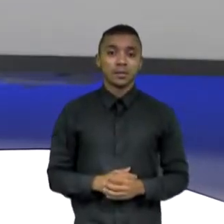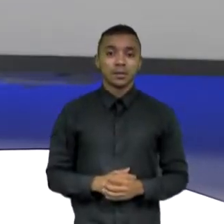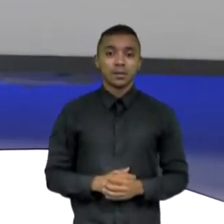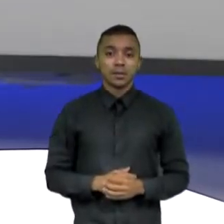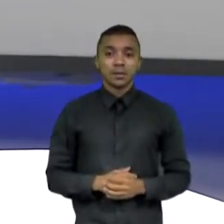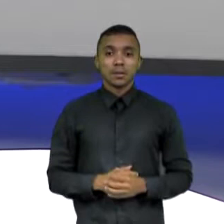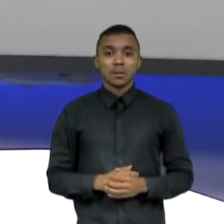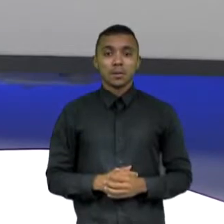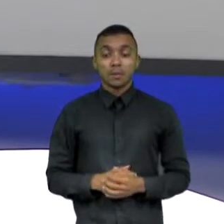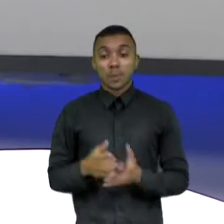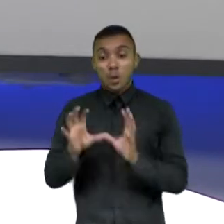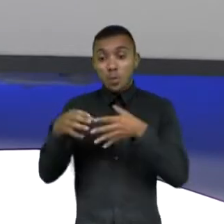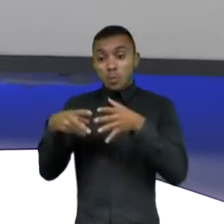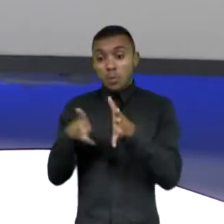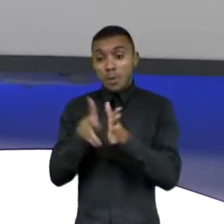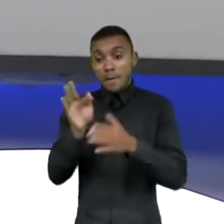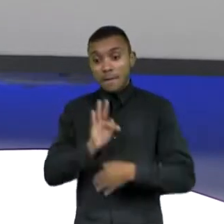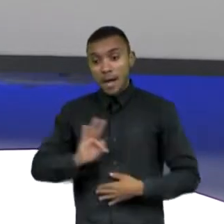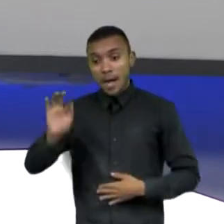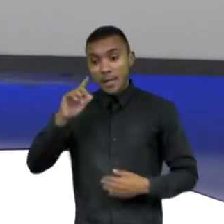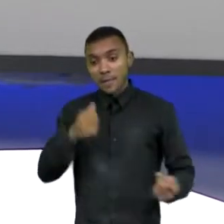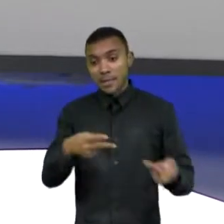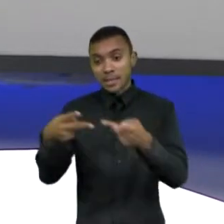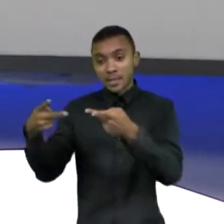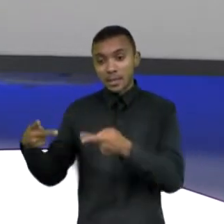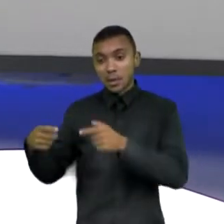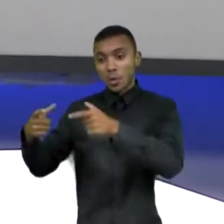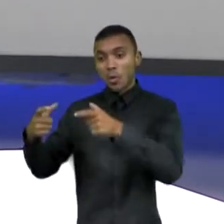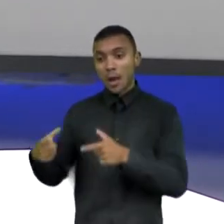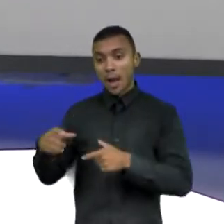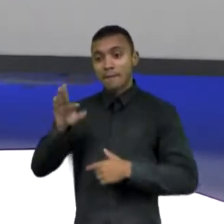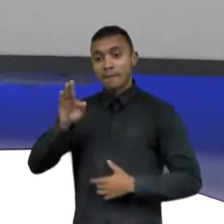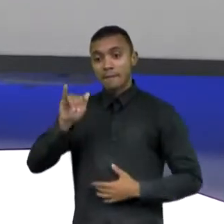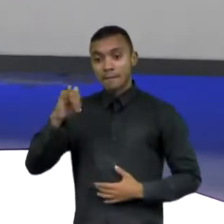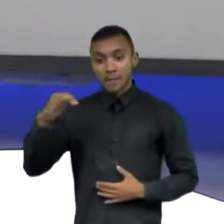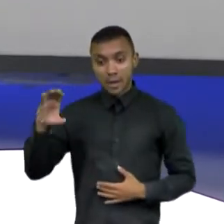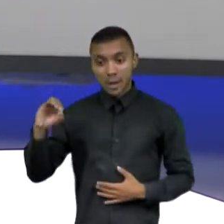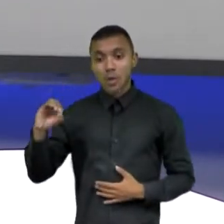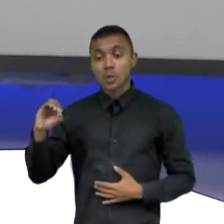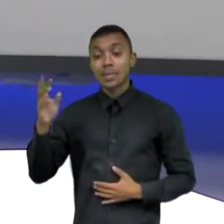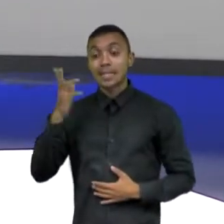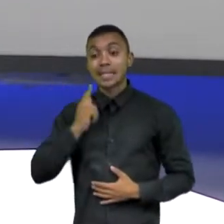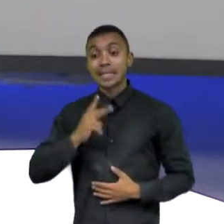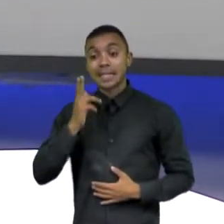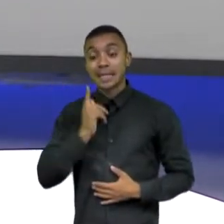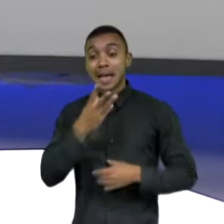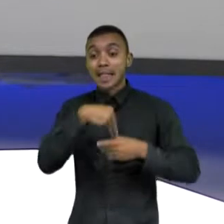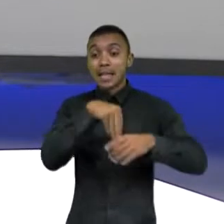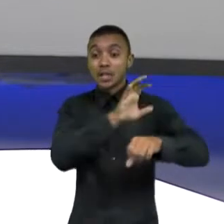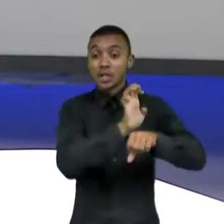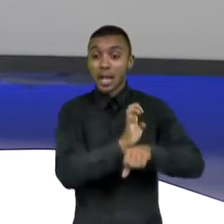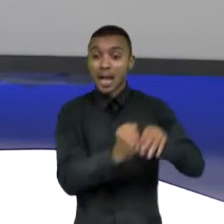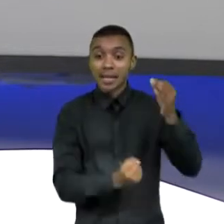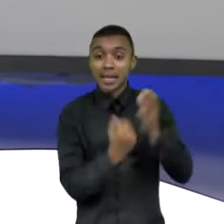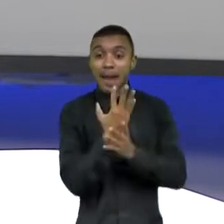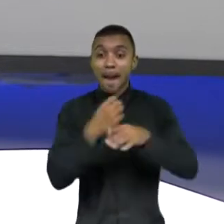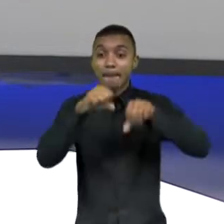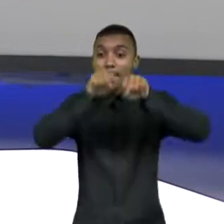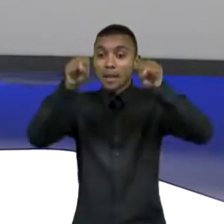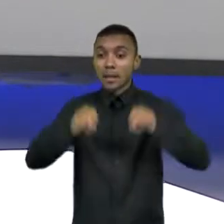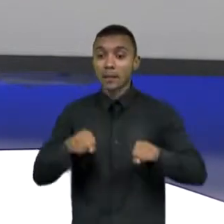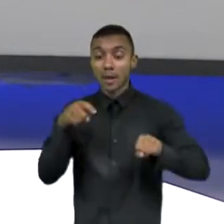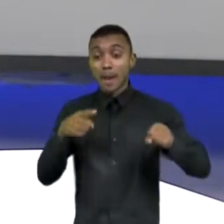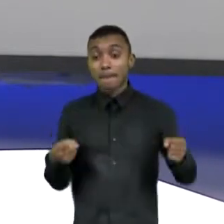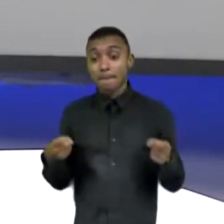Delegação francesa visita a Fiocruz Ceará. O objetivo é instalar no estado uma plataforma em parceria